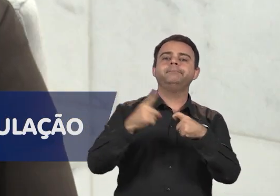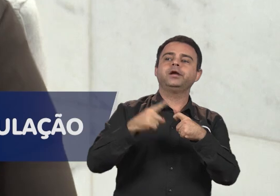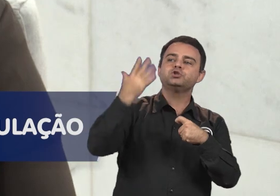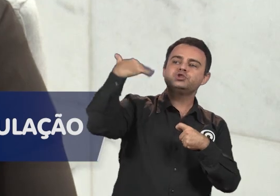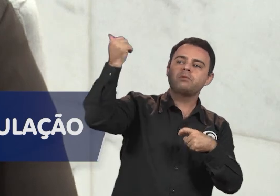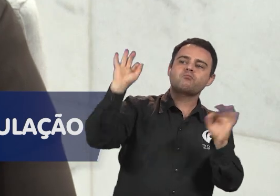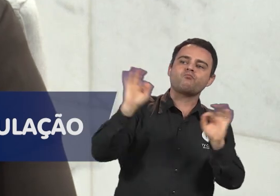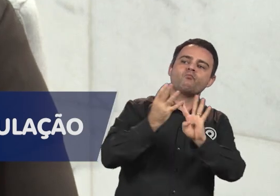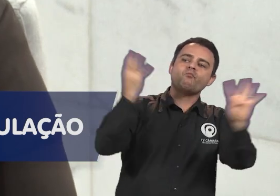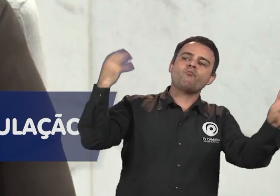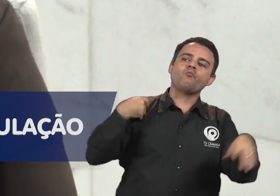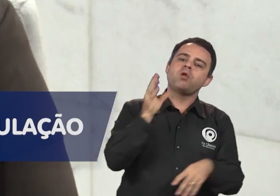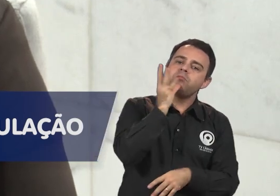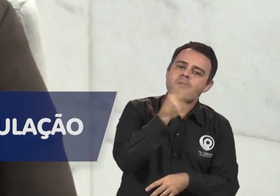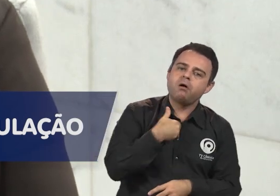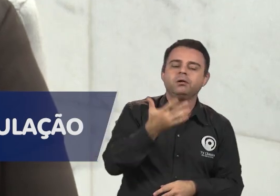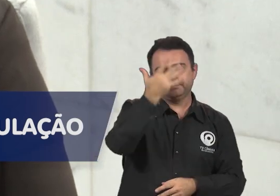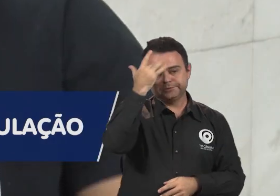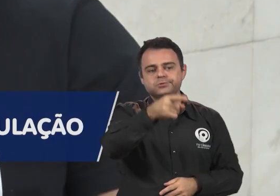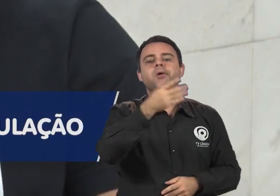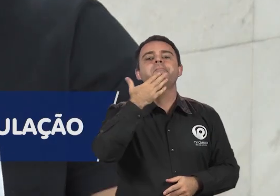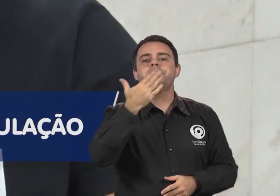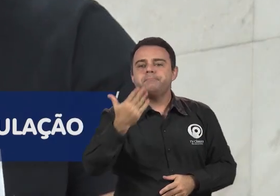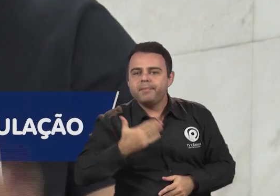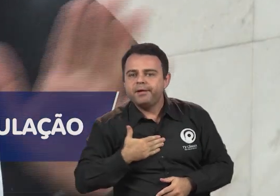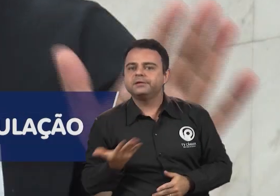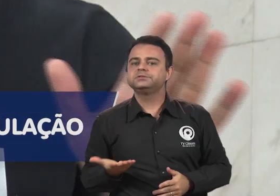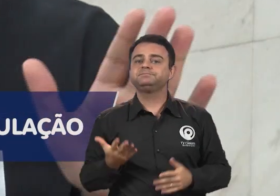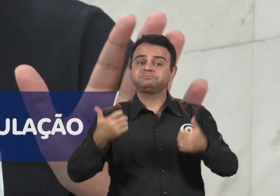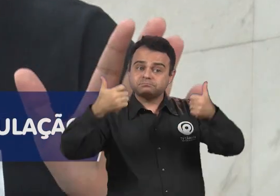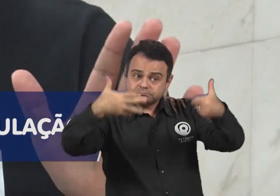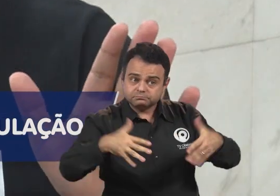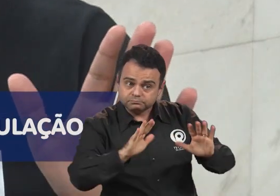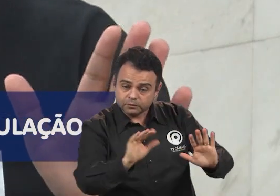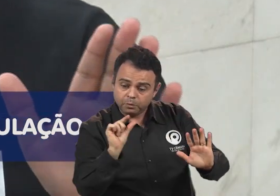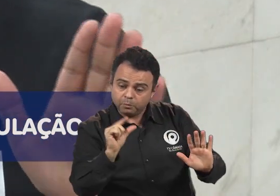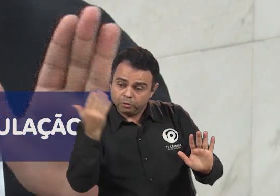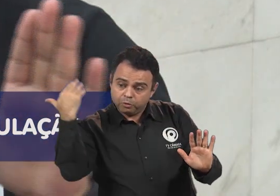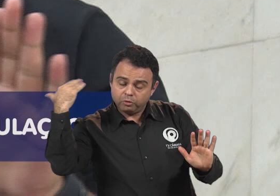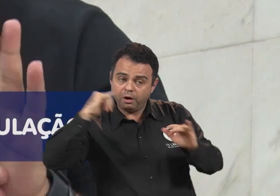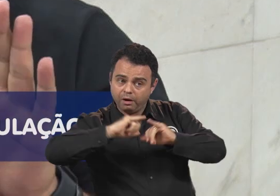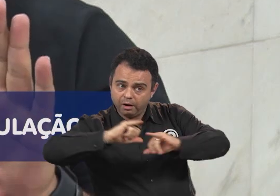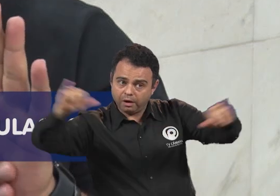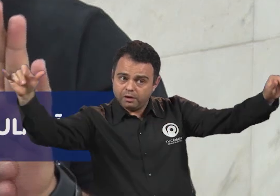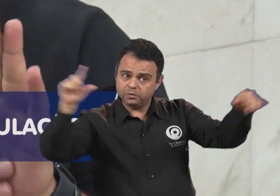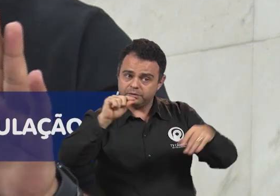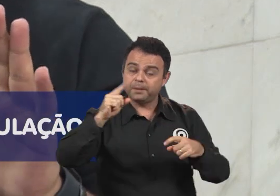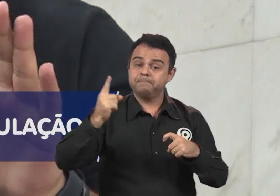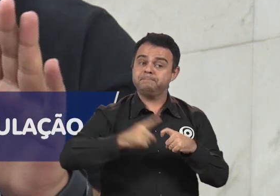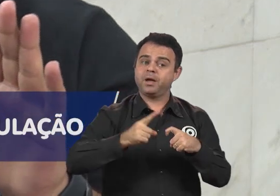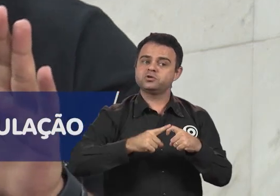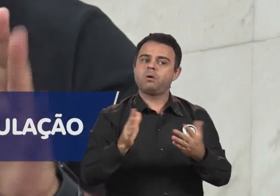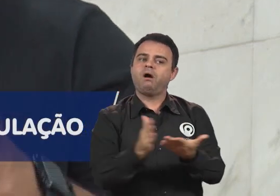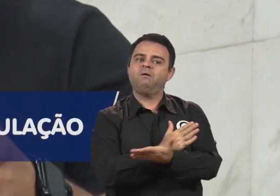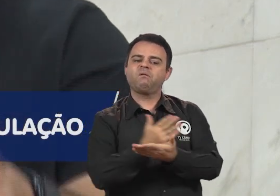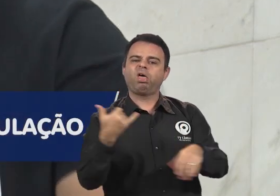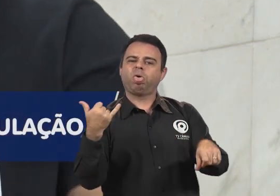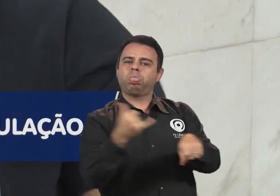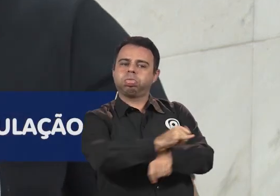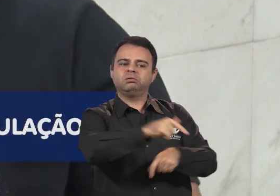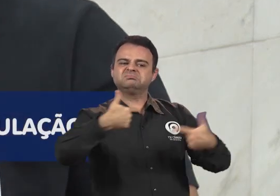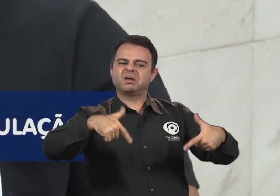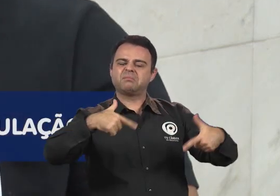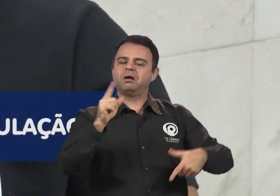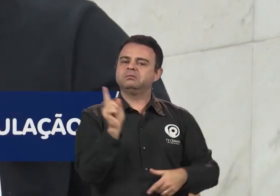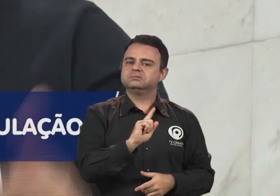tipo de solicitação, de reivindicação. E a gente explica, olha, saiu recentemente na Metrópolis, médicos fantasmas dentro de Rio Preto, está fazendo